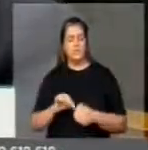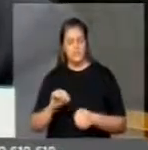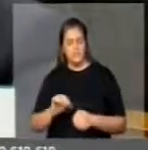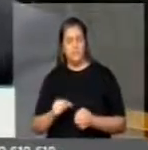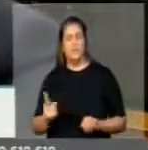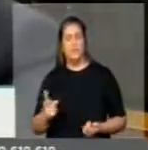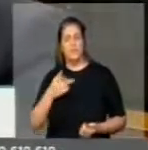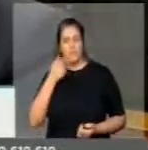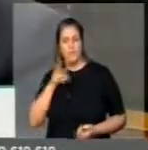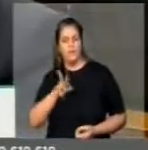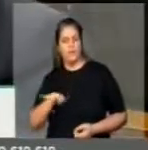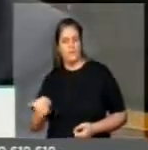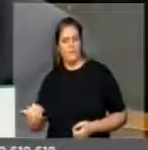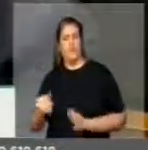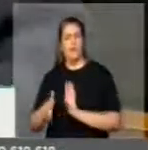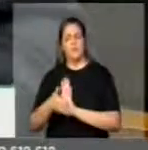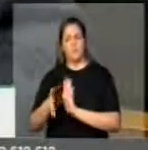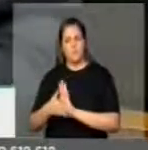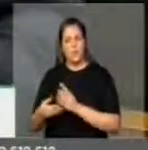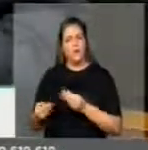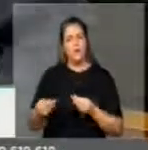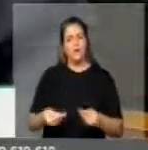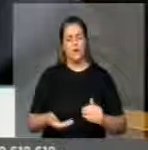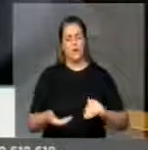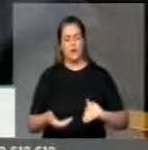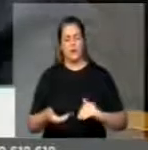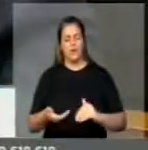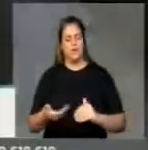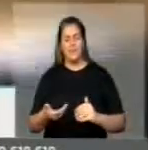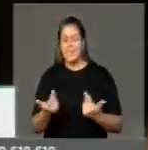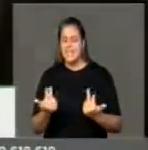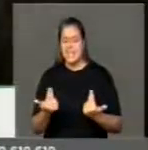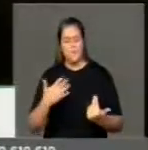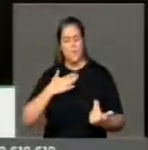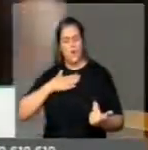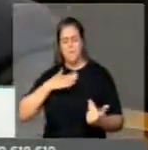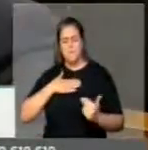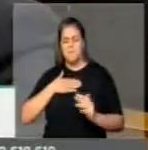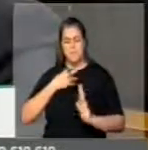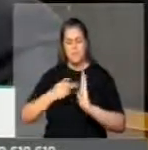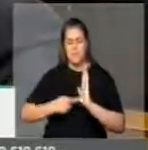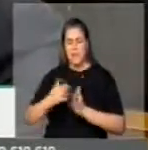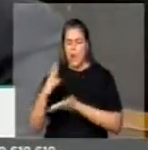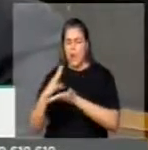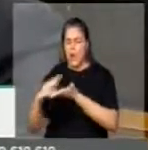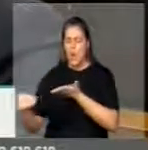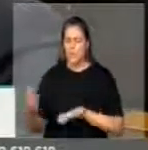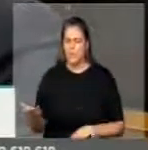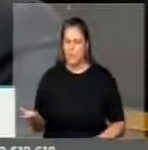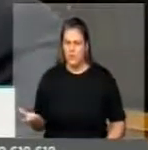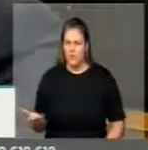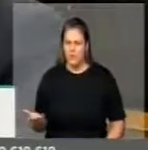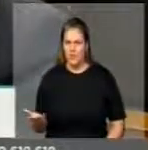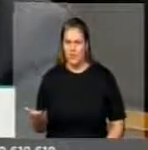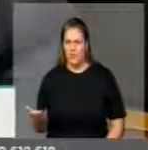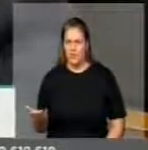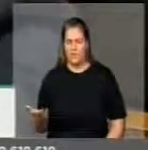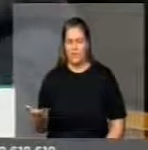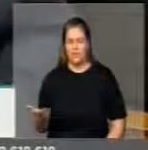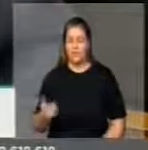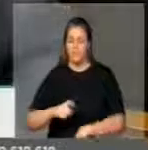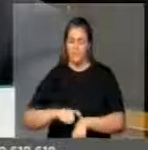entregaria ao Parlamento propostas de combate à corrupção e copiou a PEC 11/11, que é de minha autoria. E eu entendo que é o momento agora